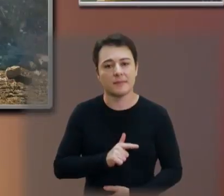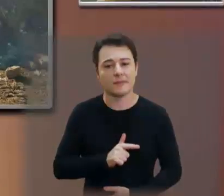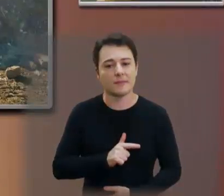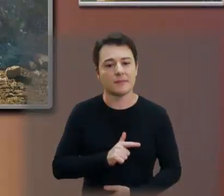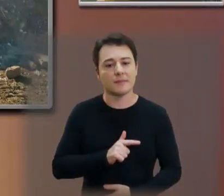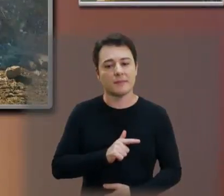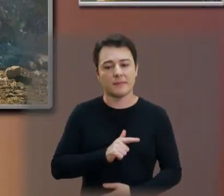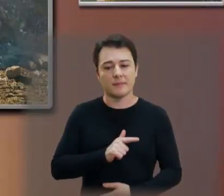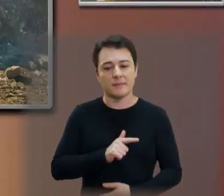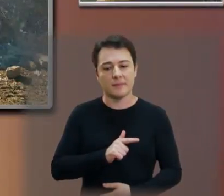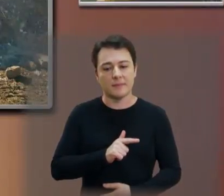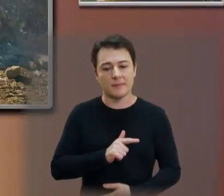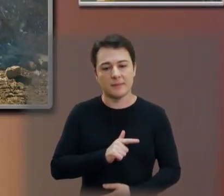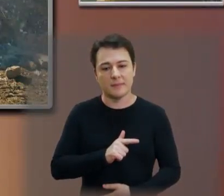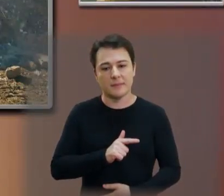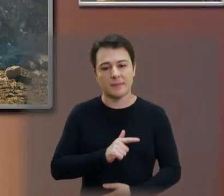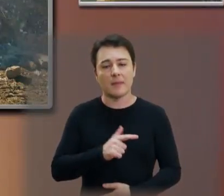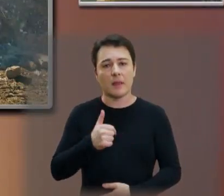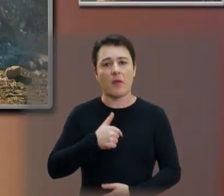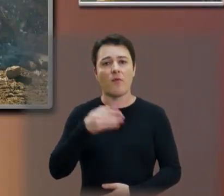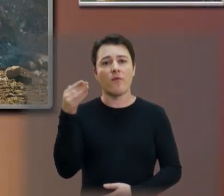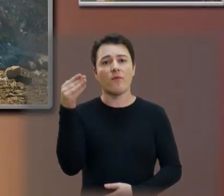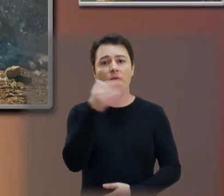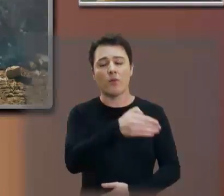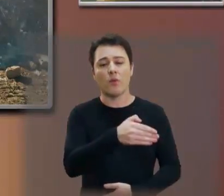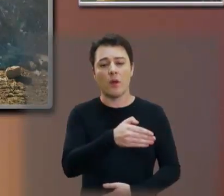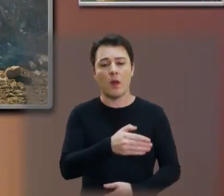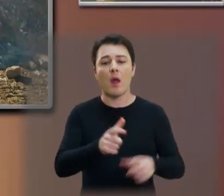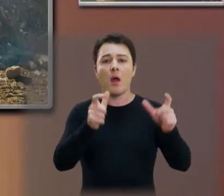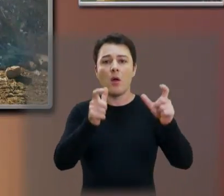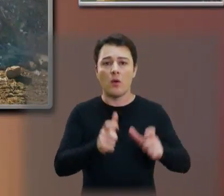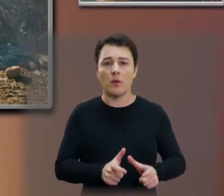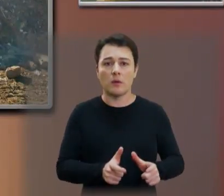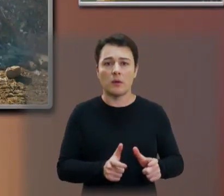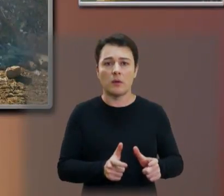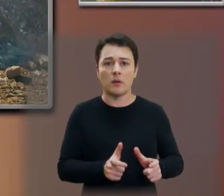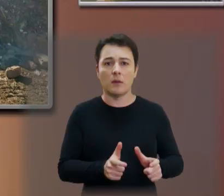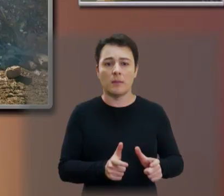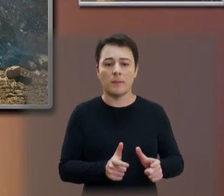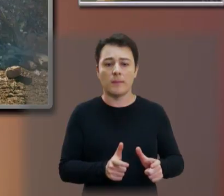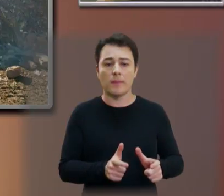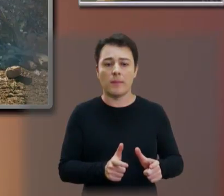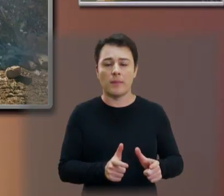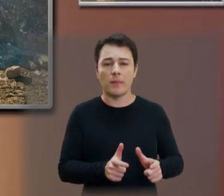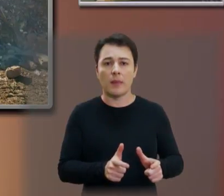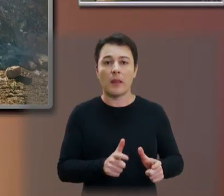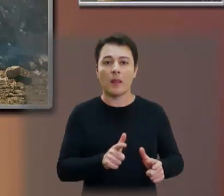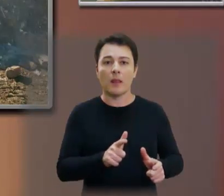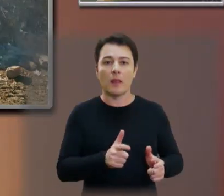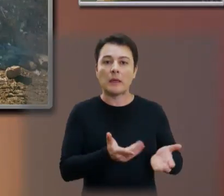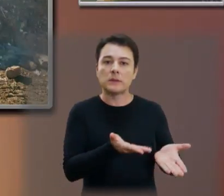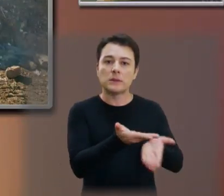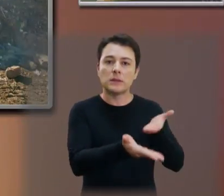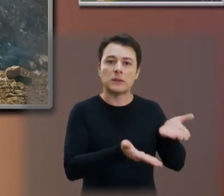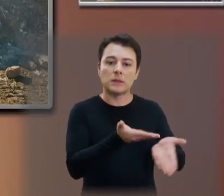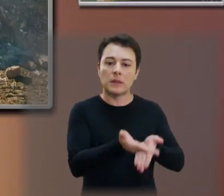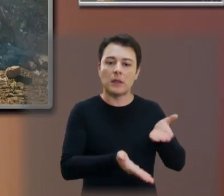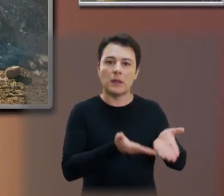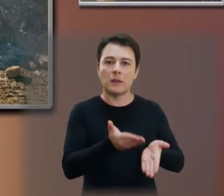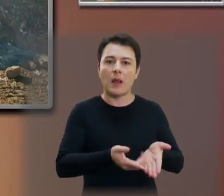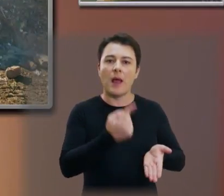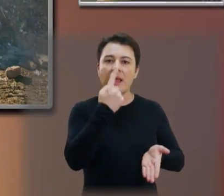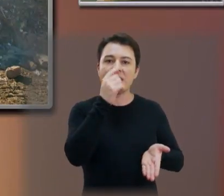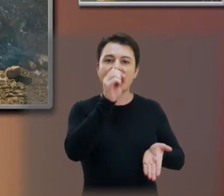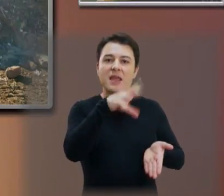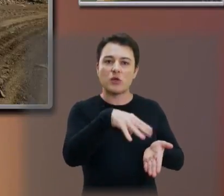Estive lá no, na usina de tratamento de resíduos sólidos,